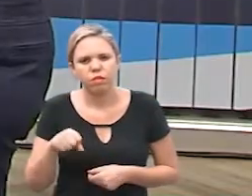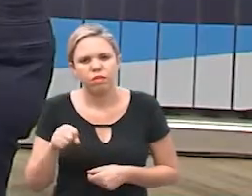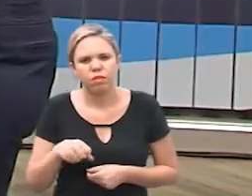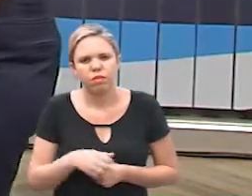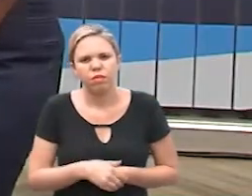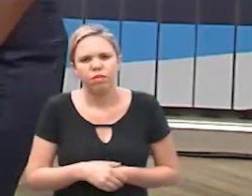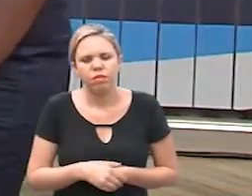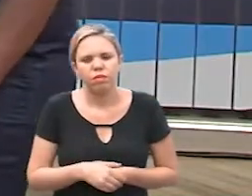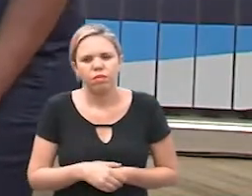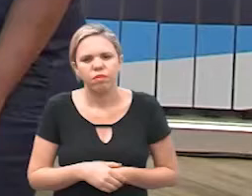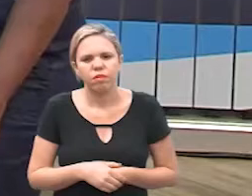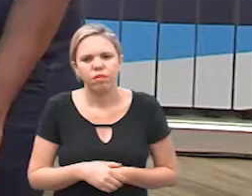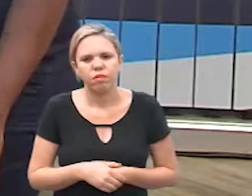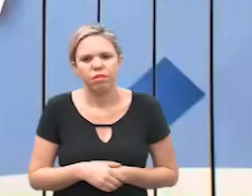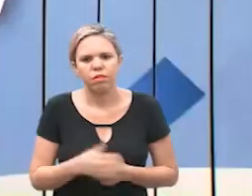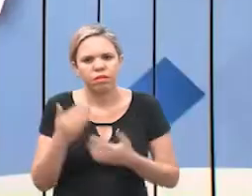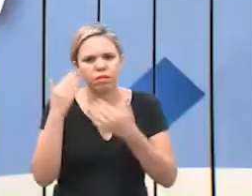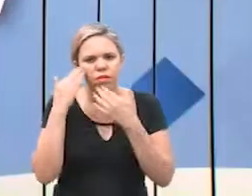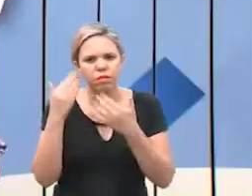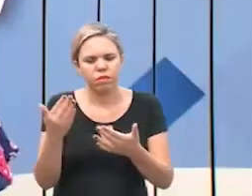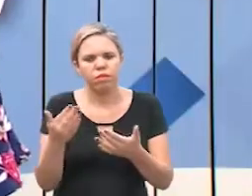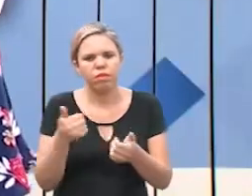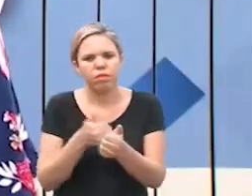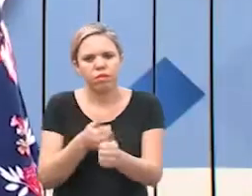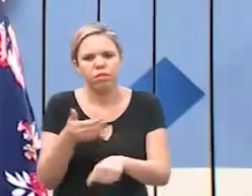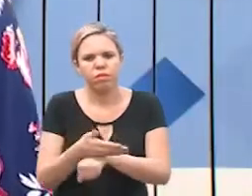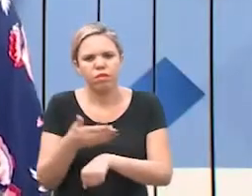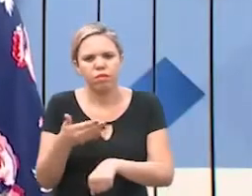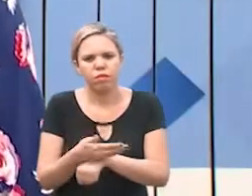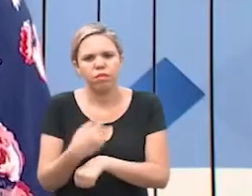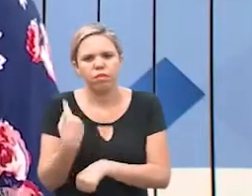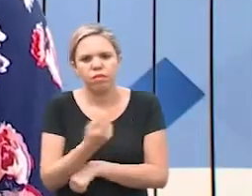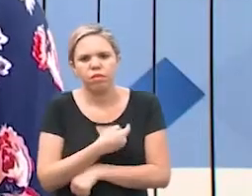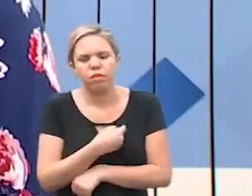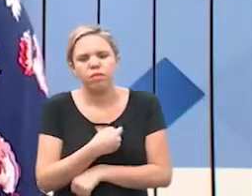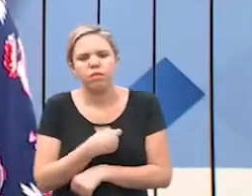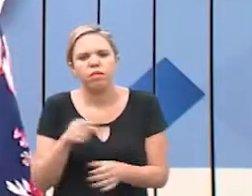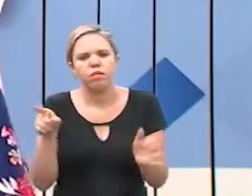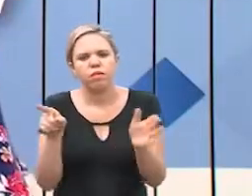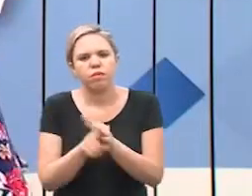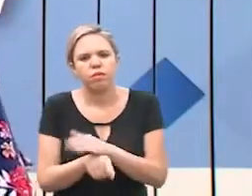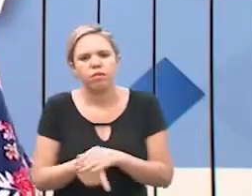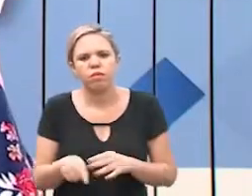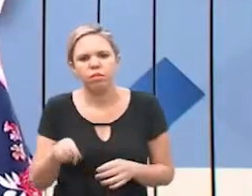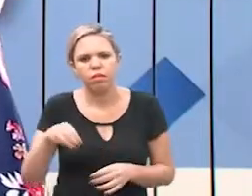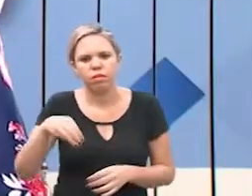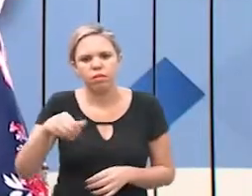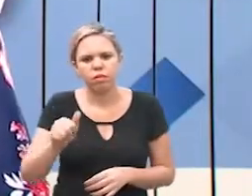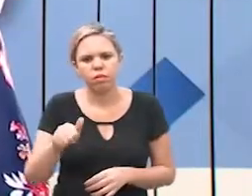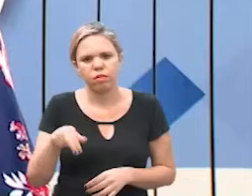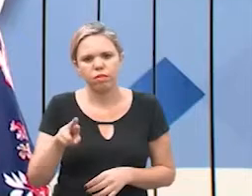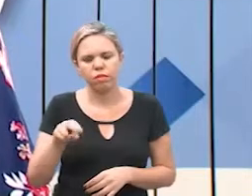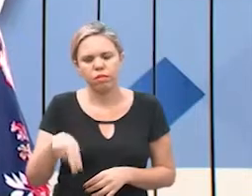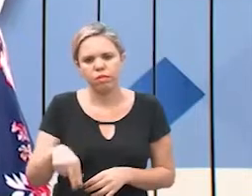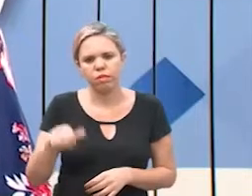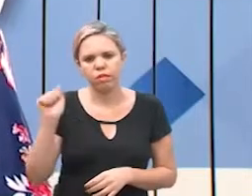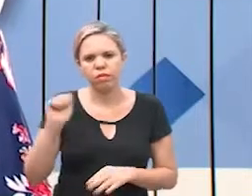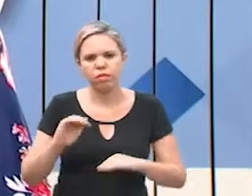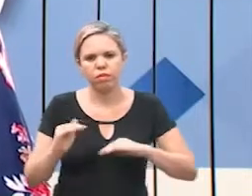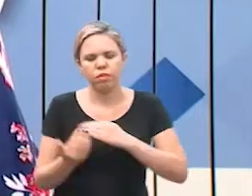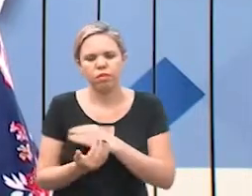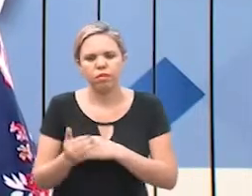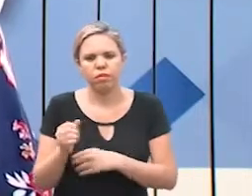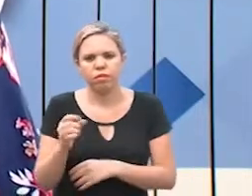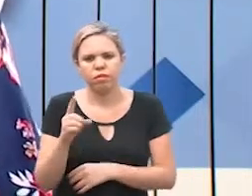Sim. Vamos lá, então. Olha, muito obrigada a você que está participando aqui com a gente. A pergunta veio da Marina Cartolan, do Jardim